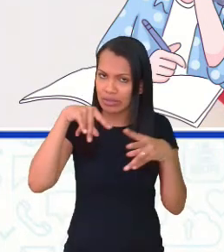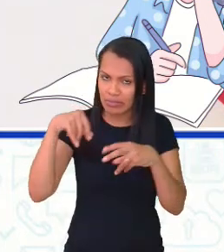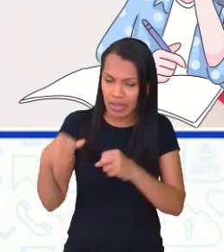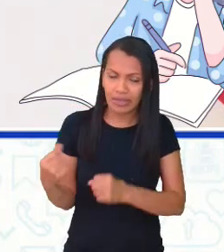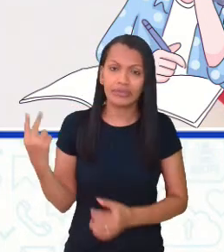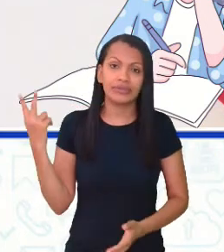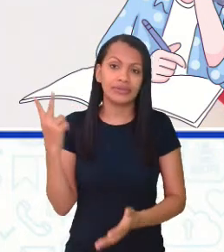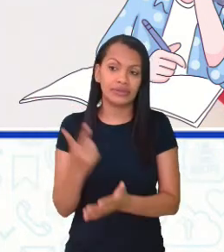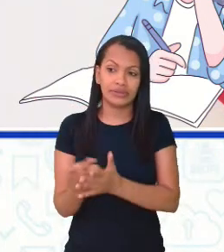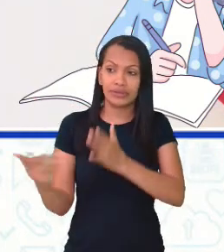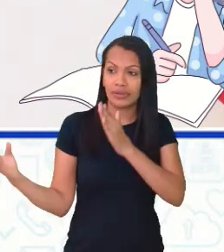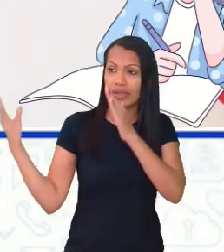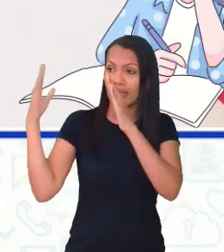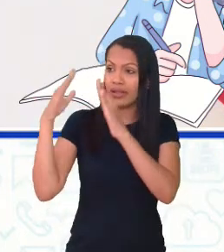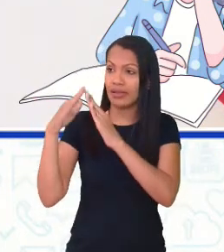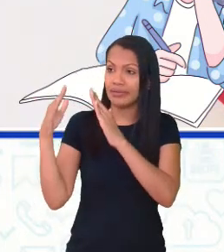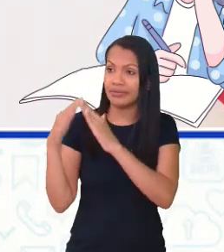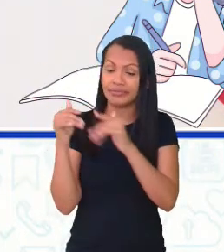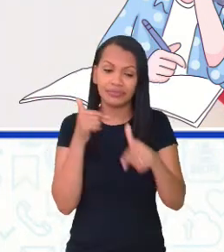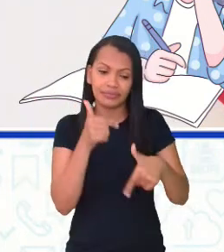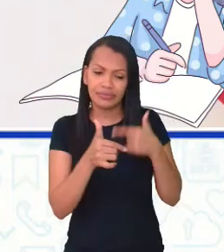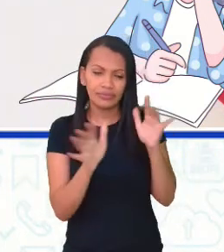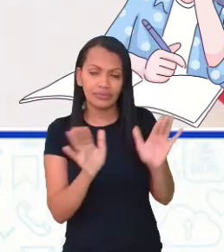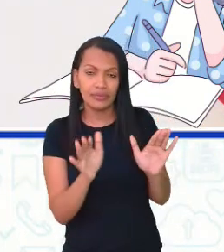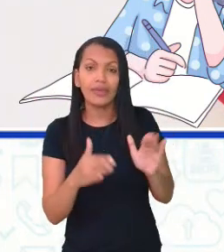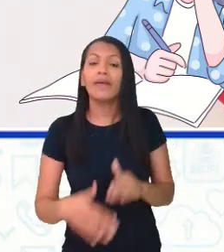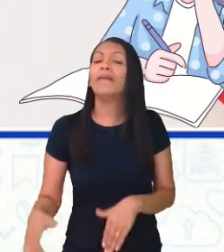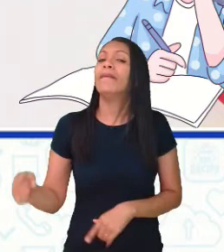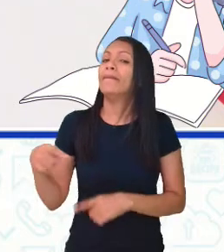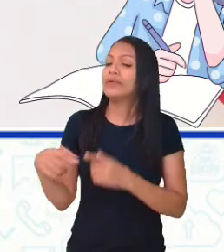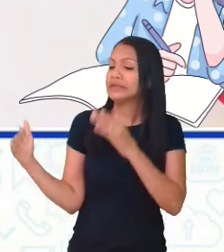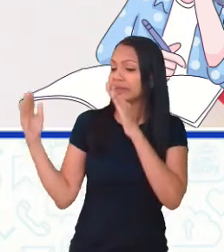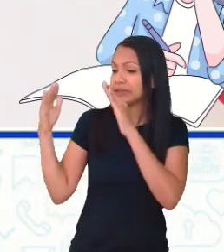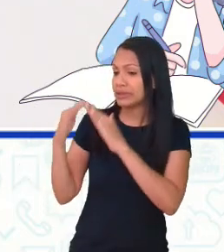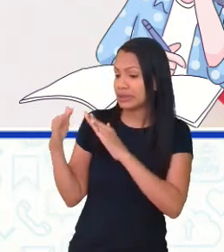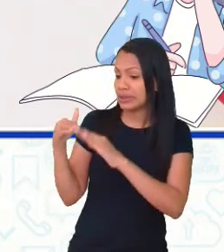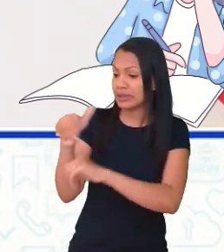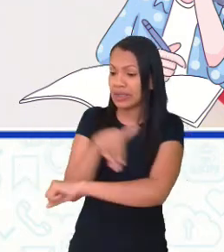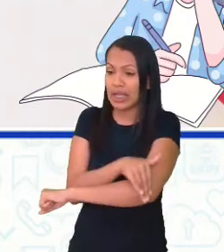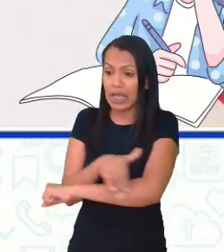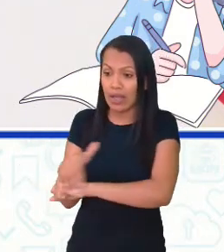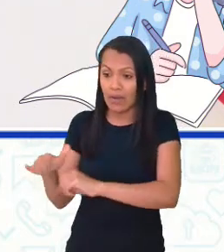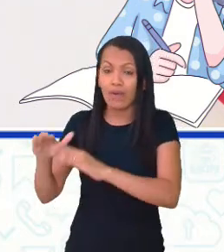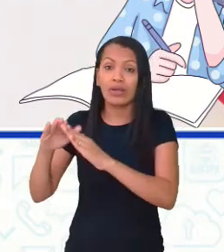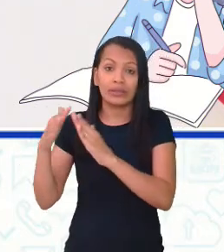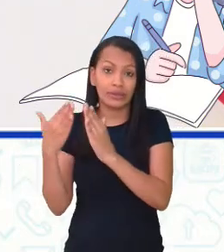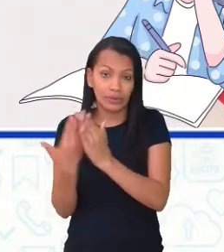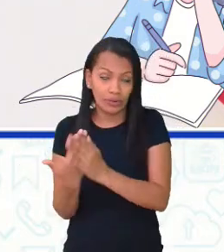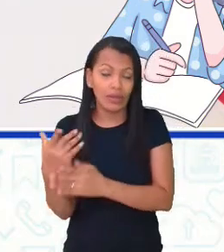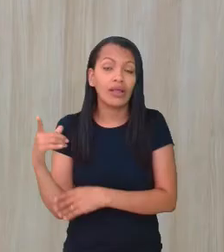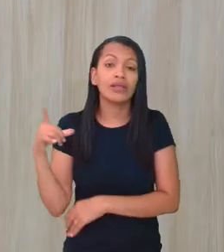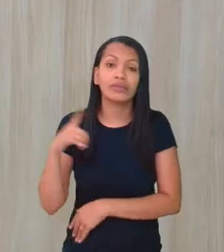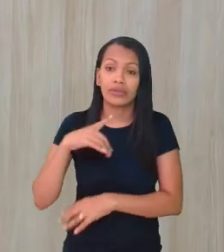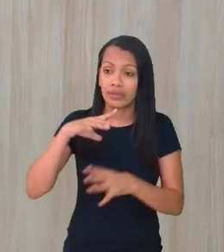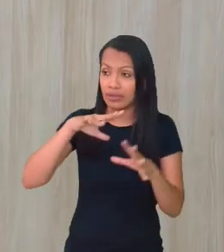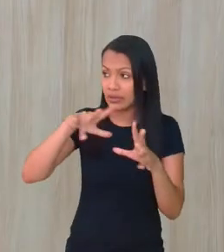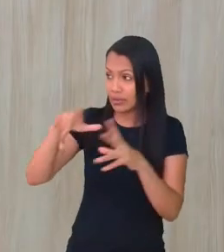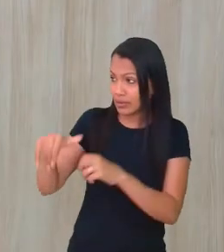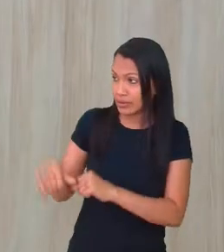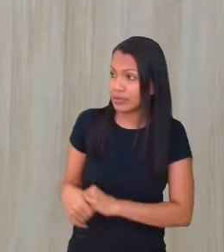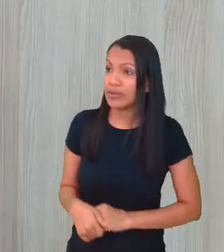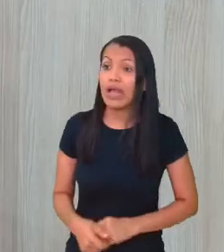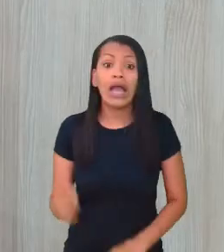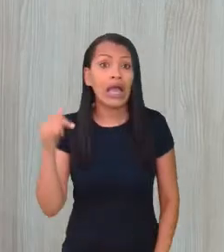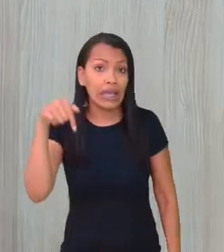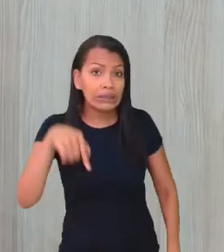gente em casa, no trabalho não, né, professora? Mas em casa, na rua, na escola, às vezes tem bichinhos. Tem uns gatinhos por